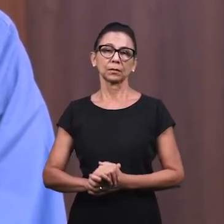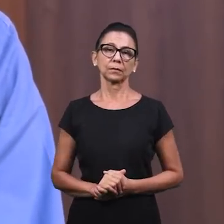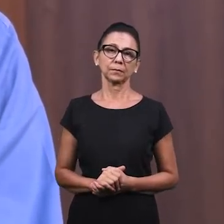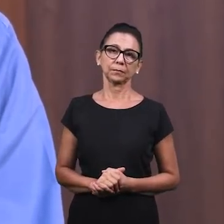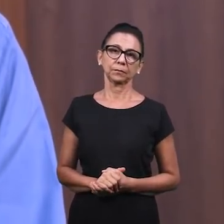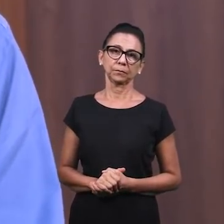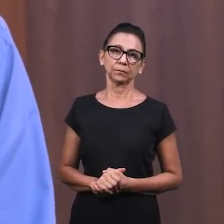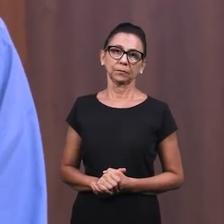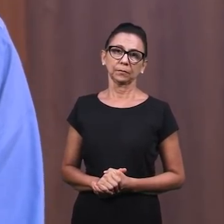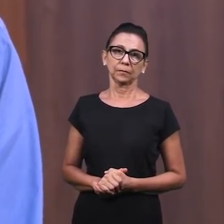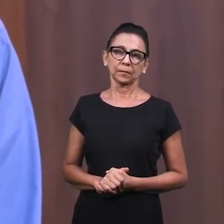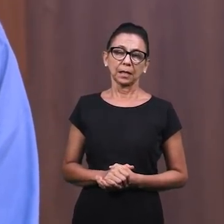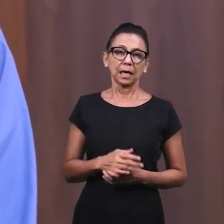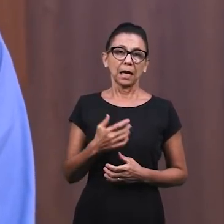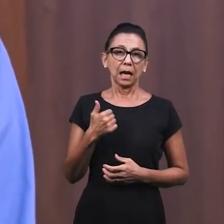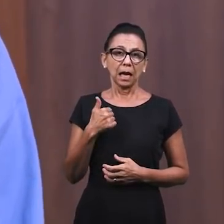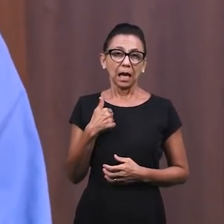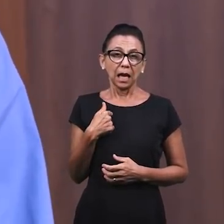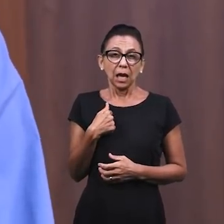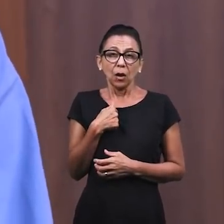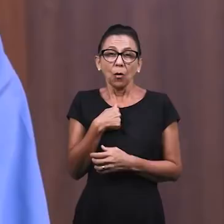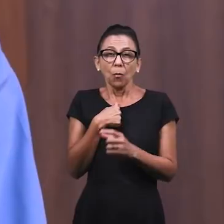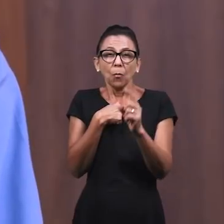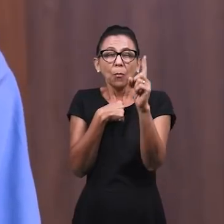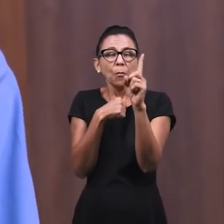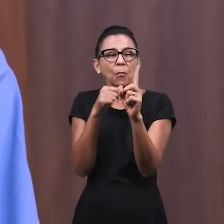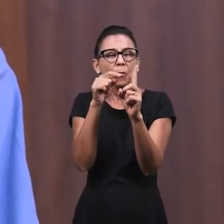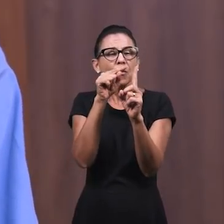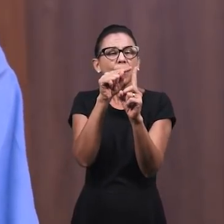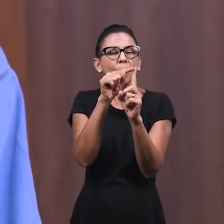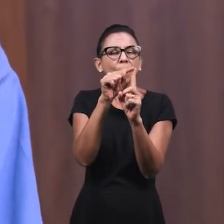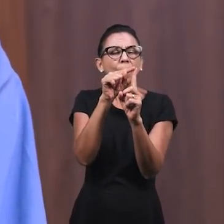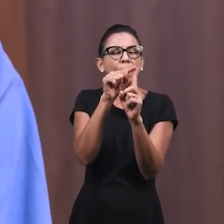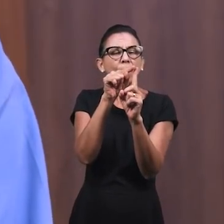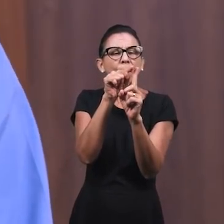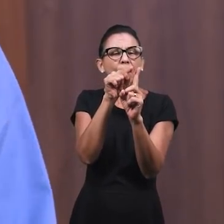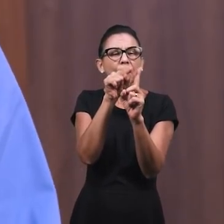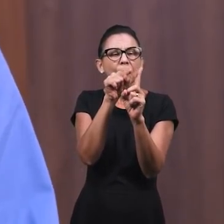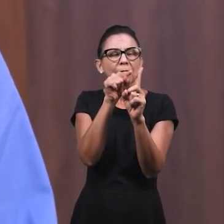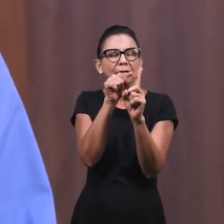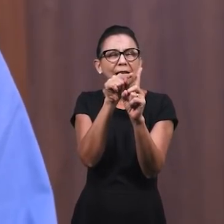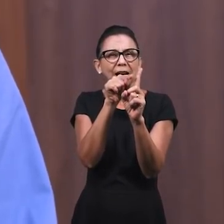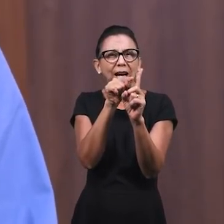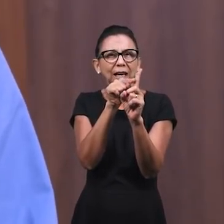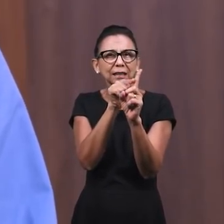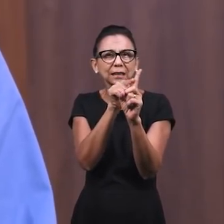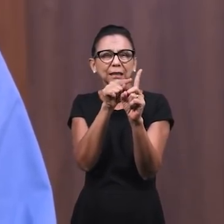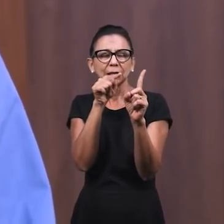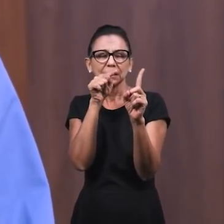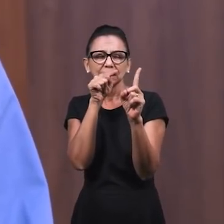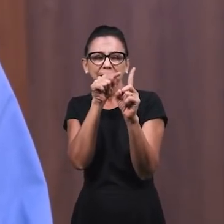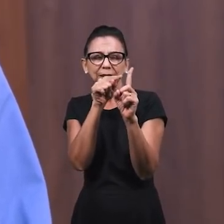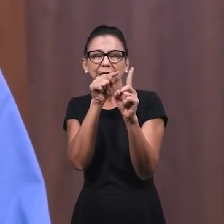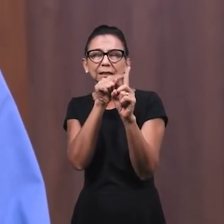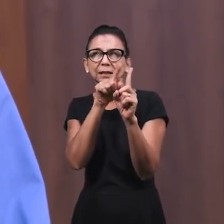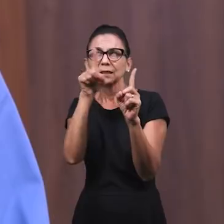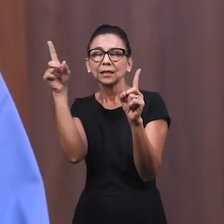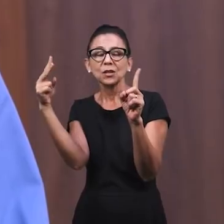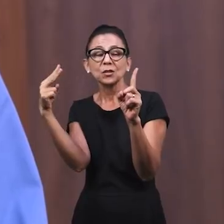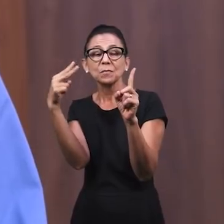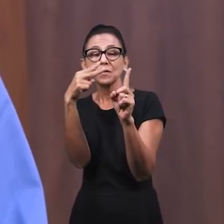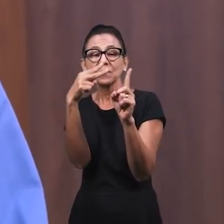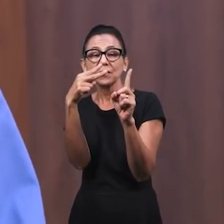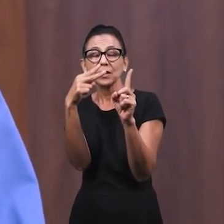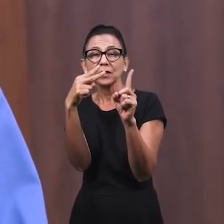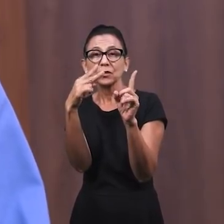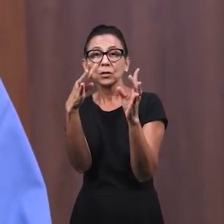ainda é informe, ainda meus ossos estavam se formando, eis que tudo estava no seu